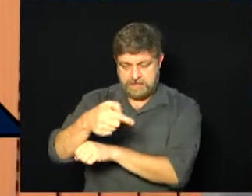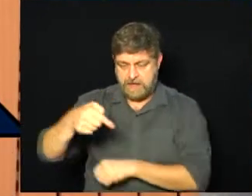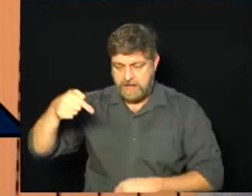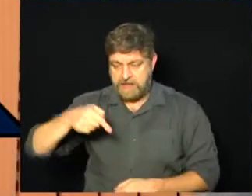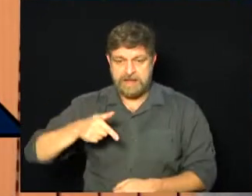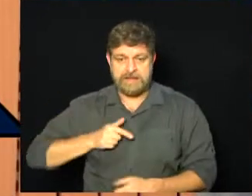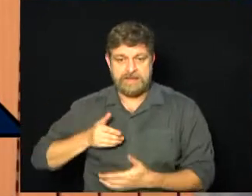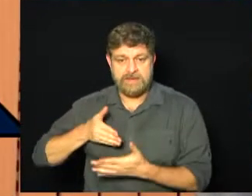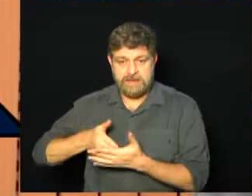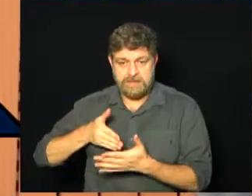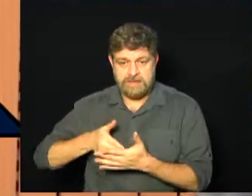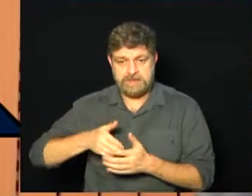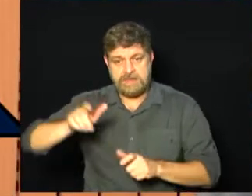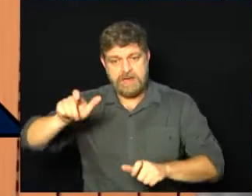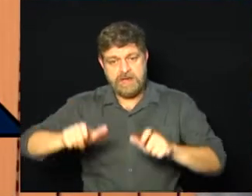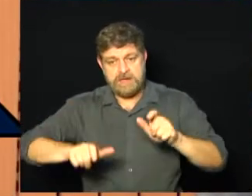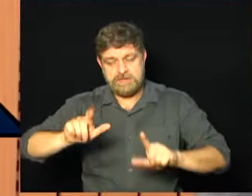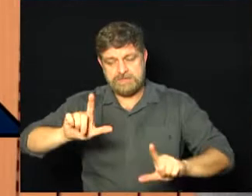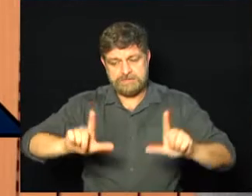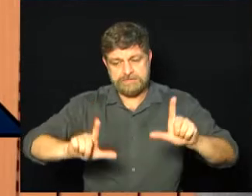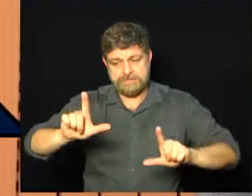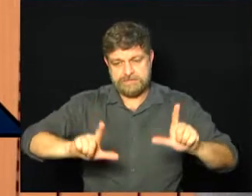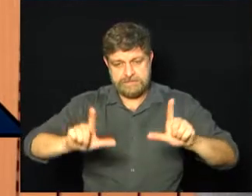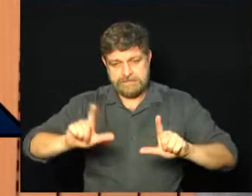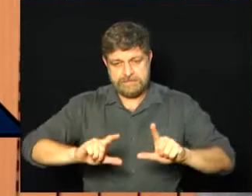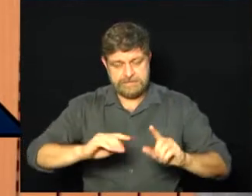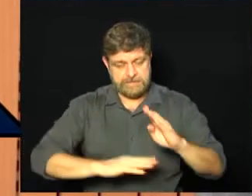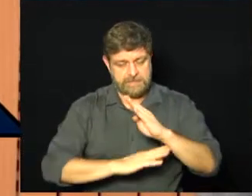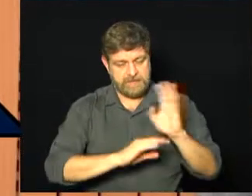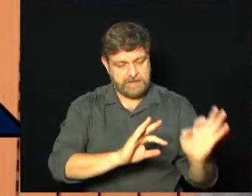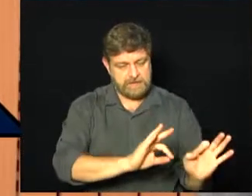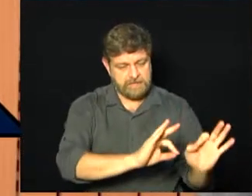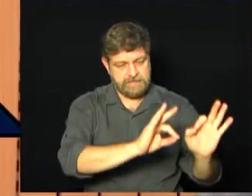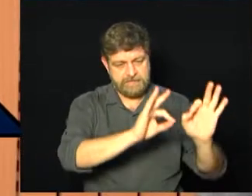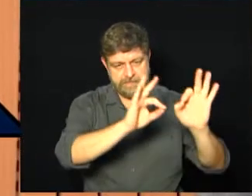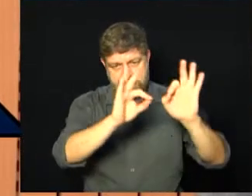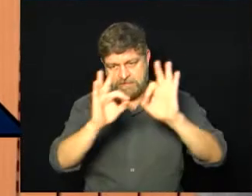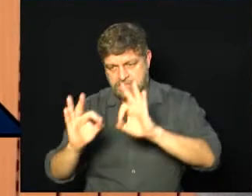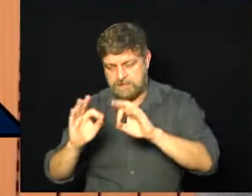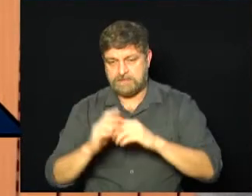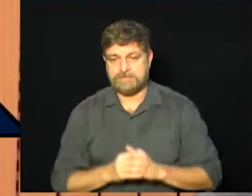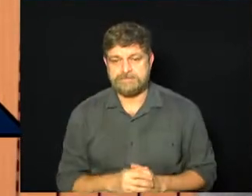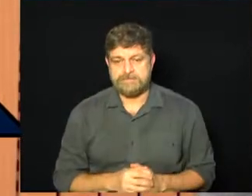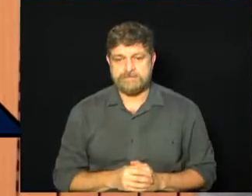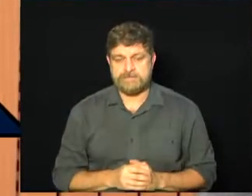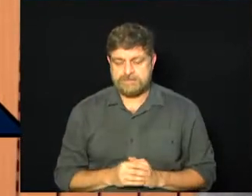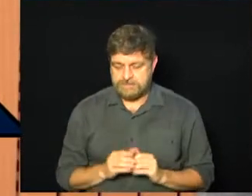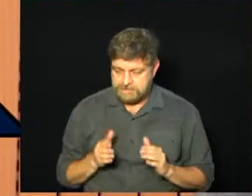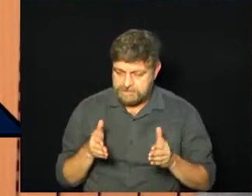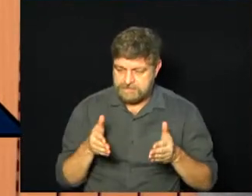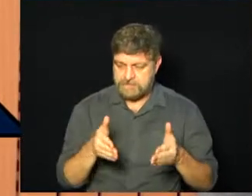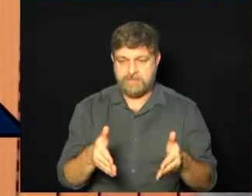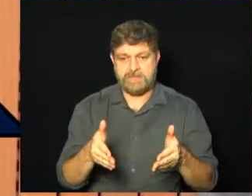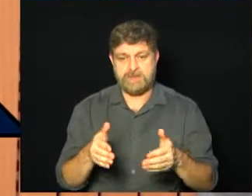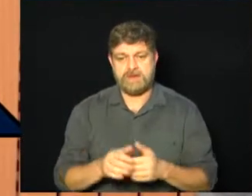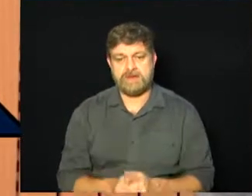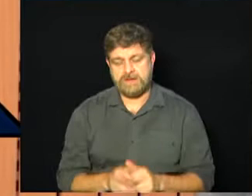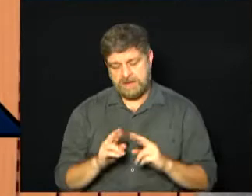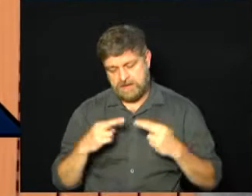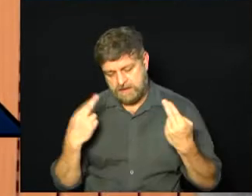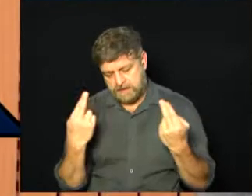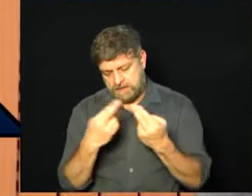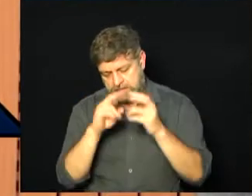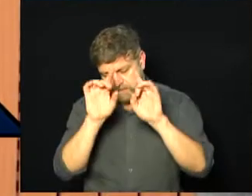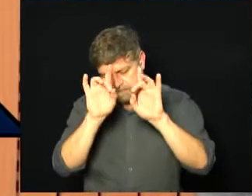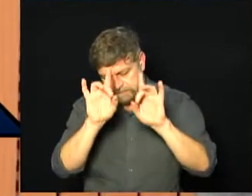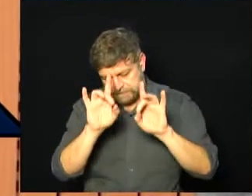muita gente nos acompanhando em casa. Dito isso, eu declaro, então, aberta essa sessão